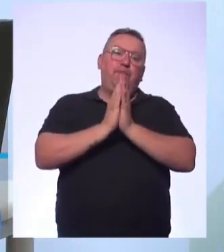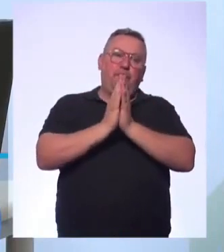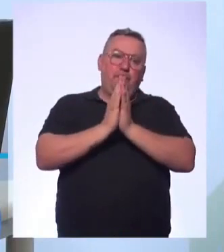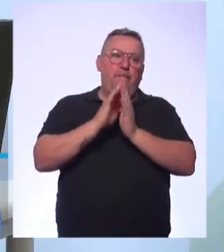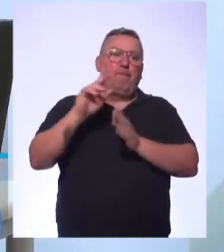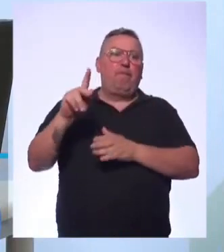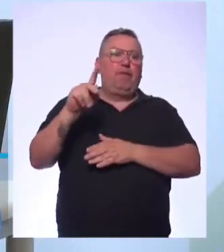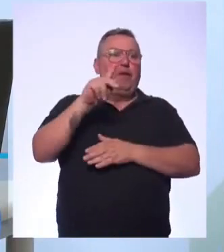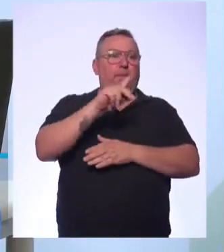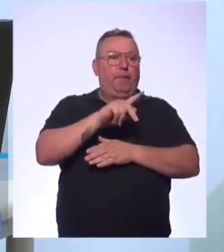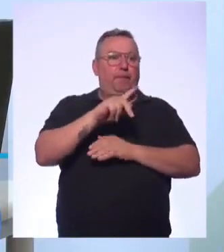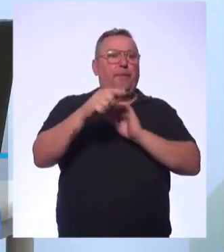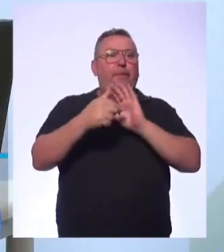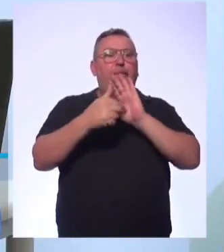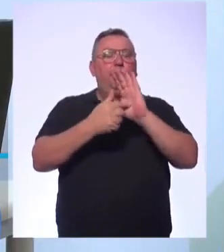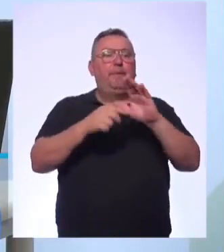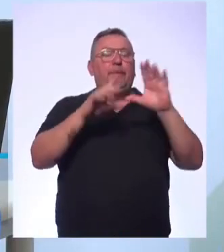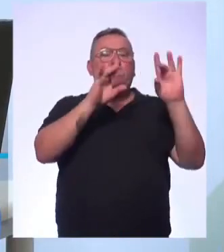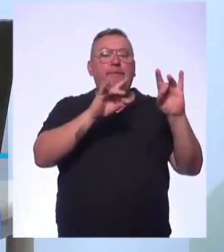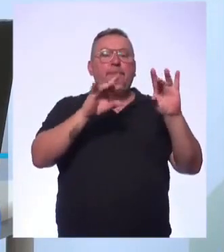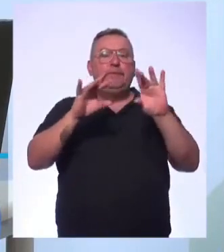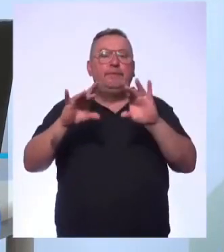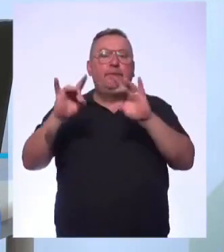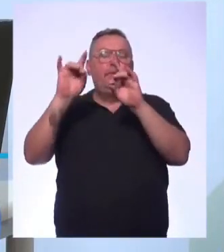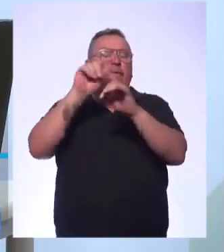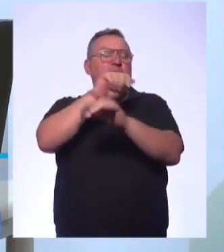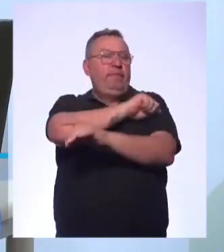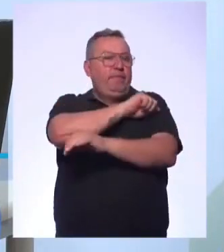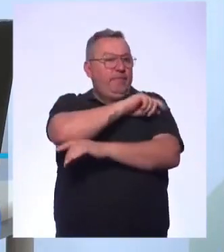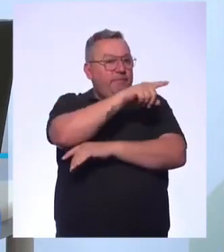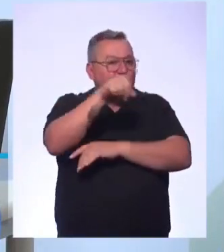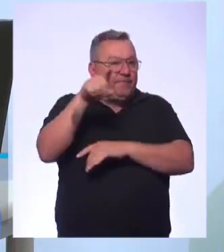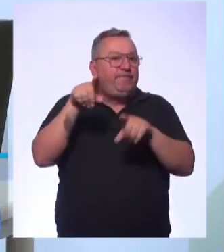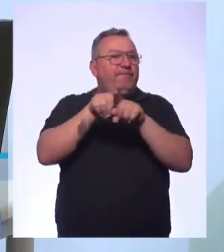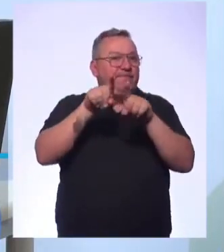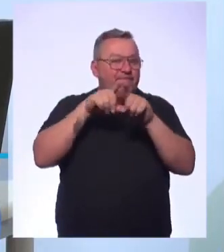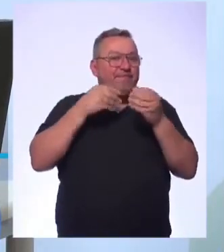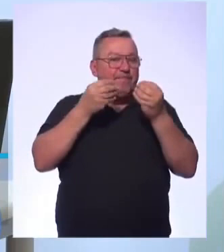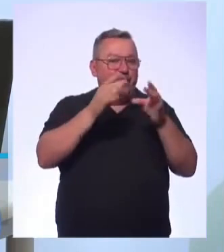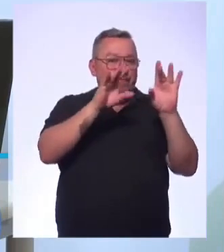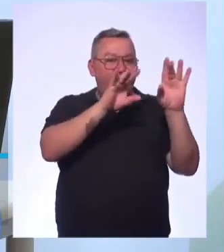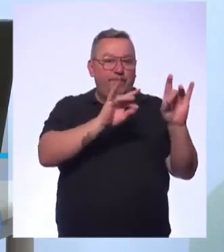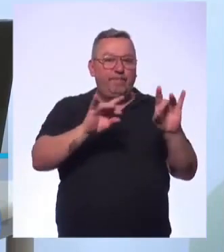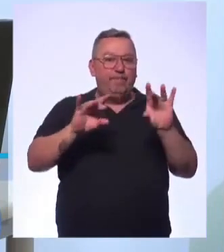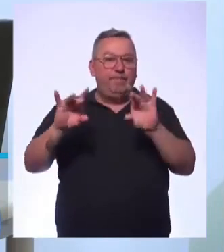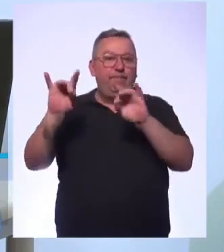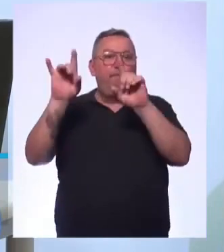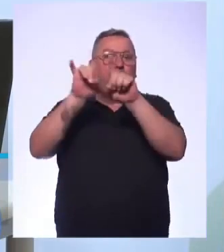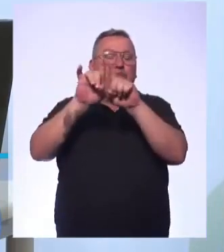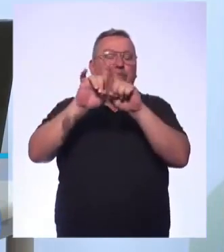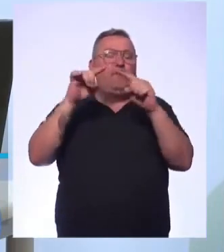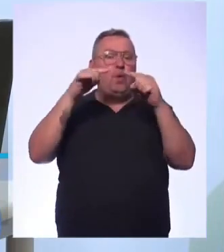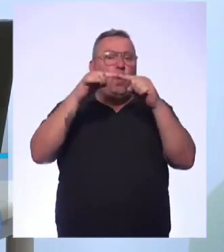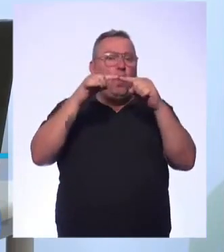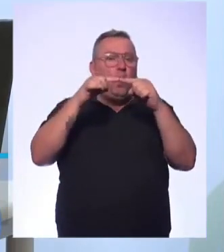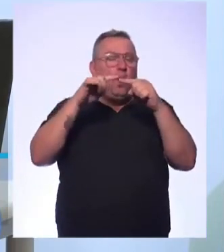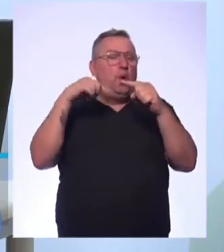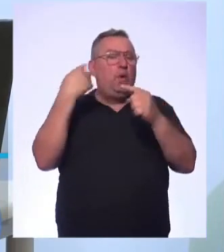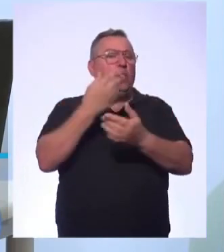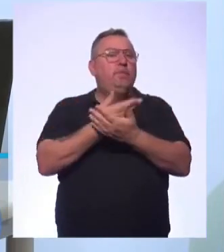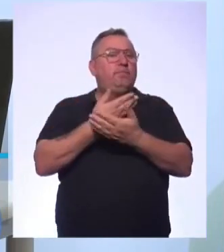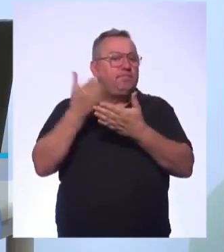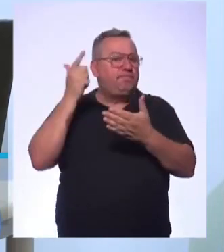professores. Passem aí o link para o aluno de vocês, ou entrem em contato comigo, que eu também tento passar o link, porque tem tudo a ver com a nossa aula e a gente consegue fazer